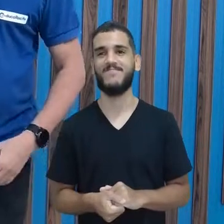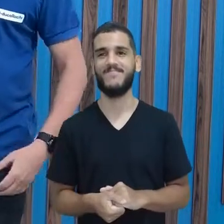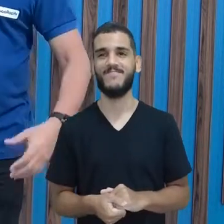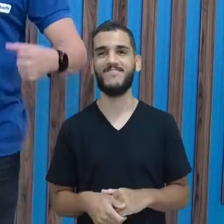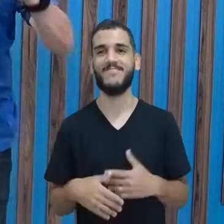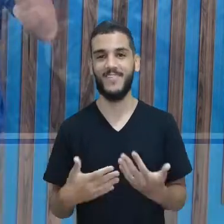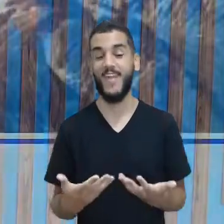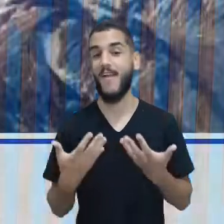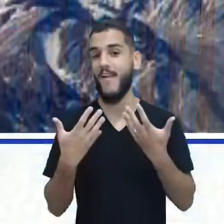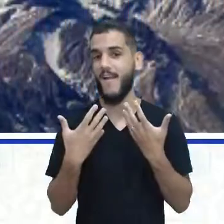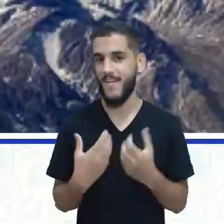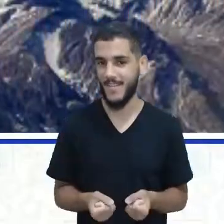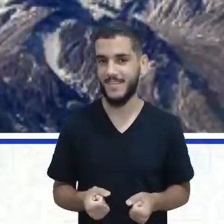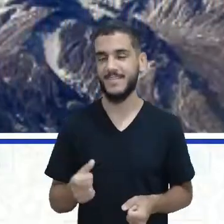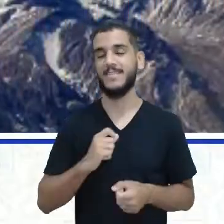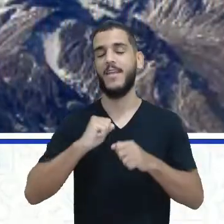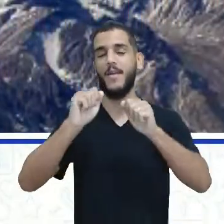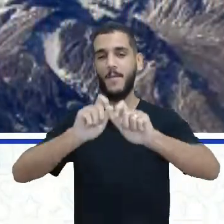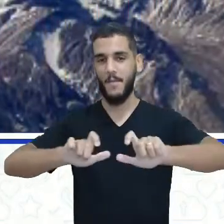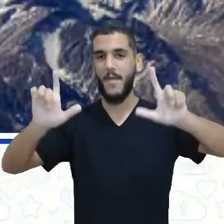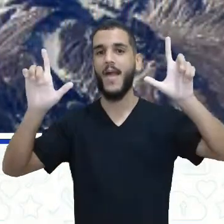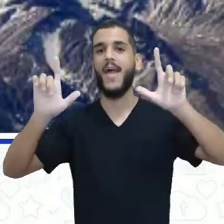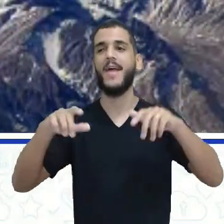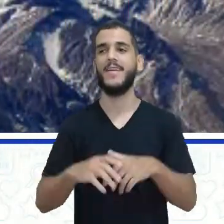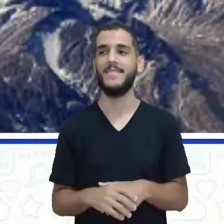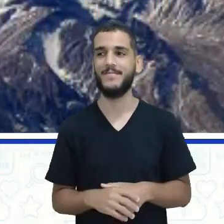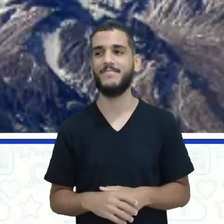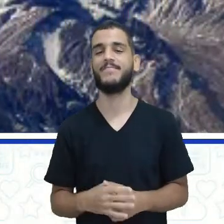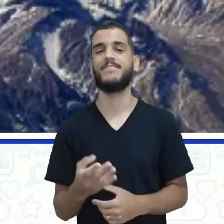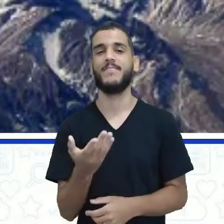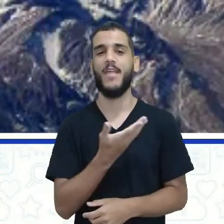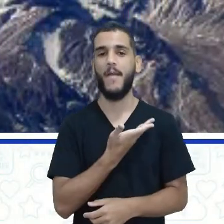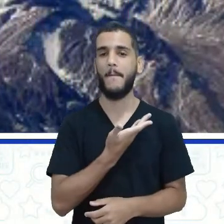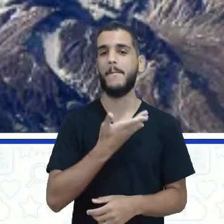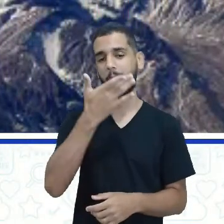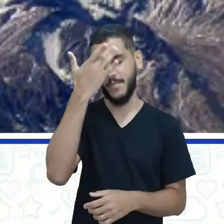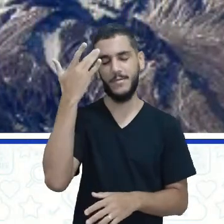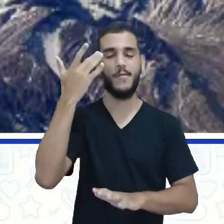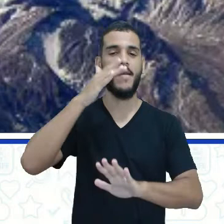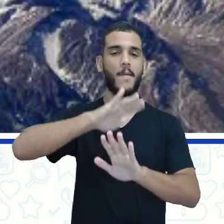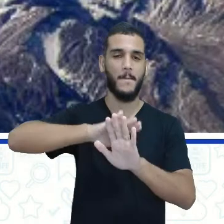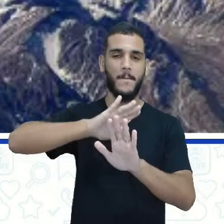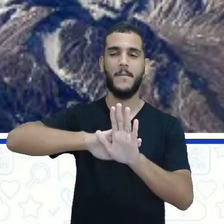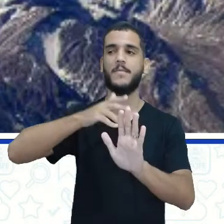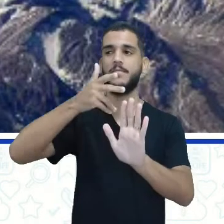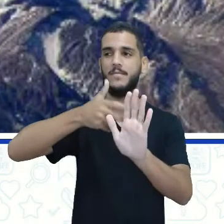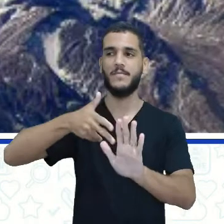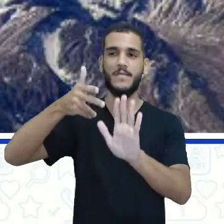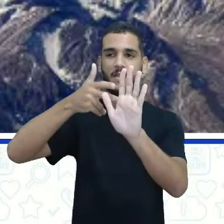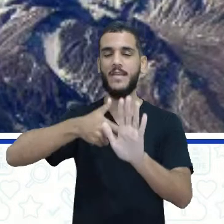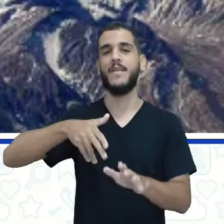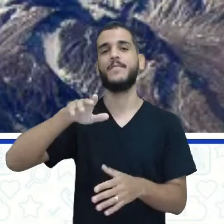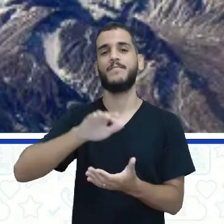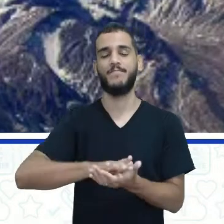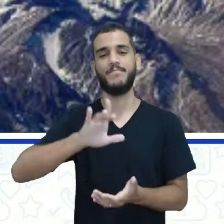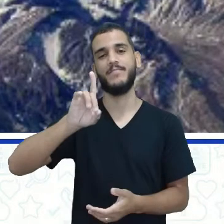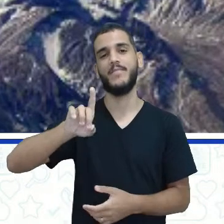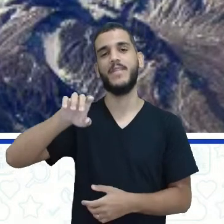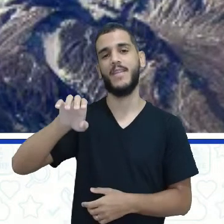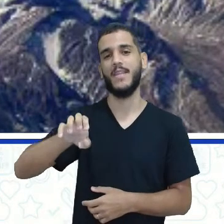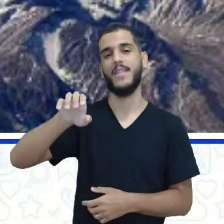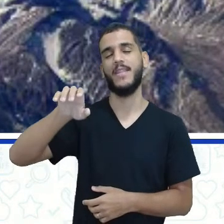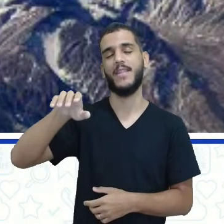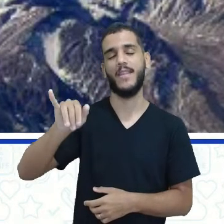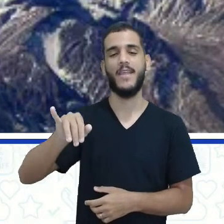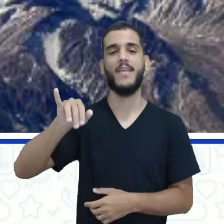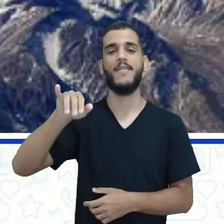Vamos lá. Bota em tela cheia aí, meu amigo da técnica aí. Que é, não, é Devinho, porque eu me